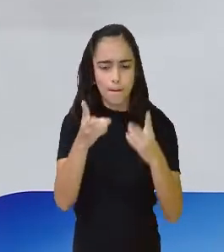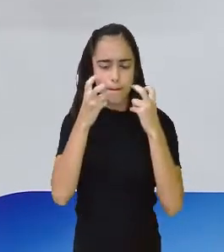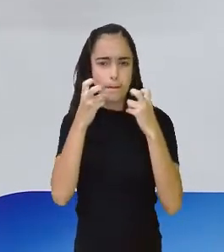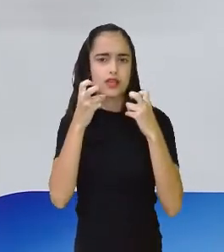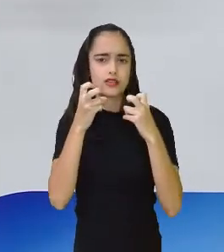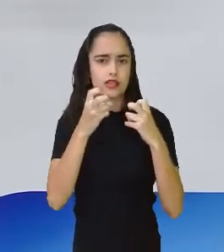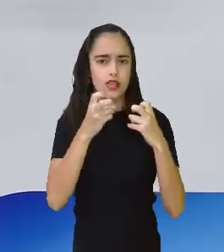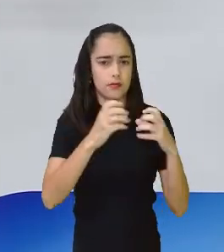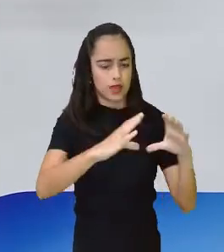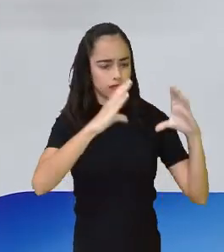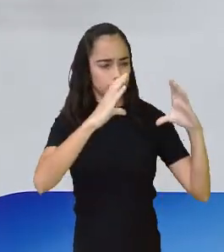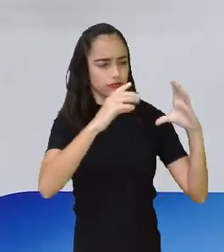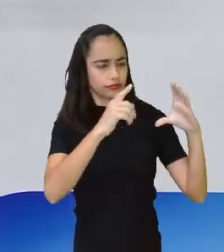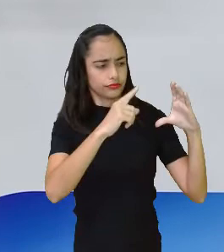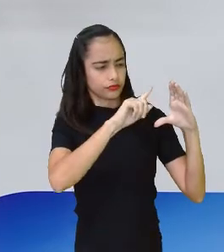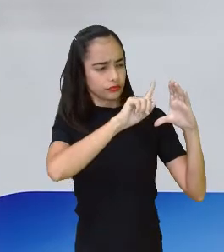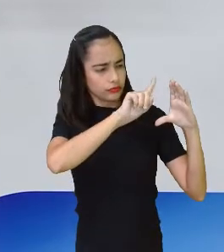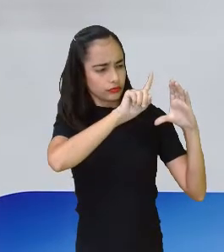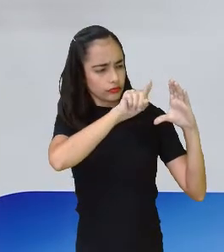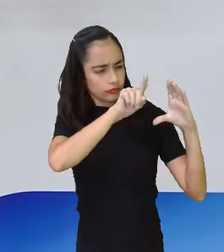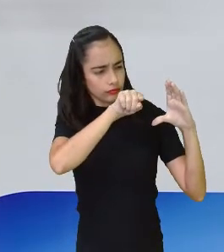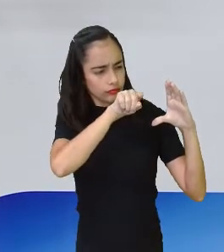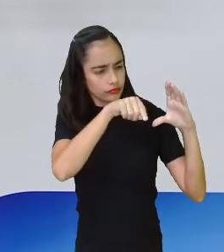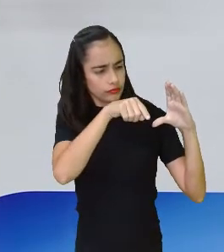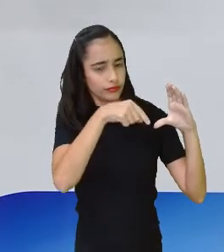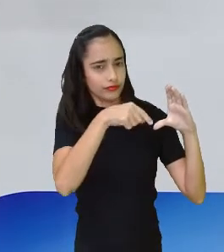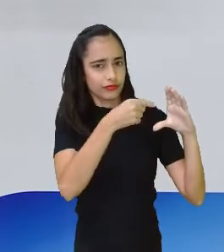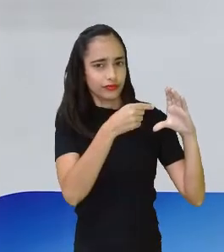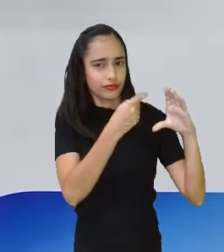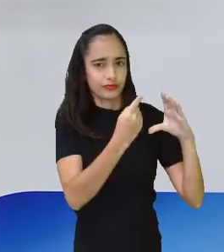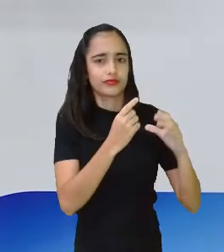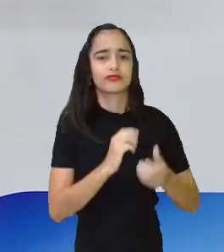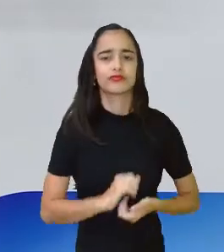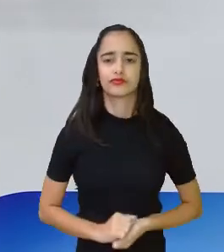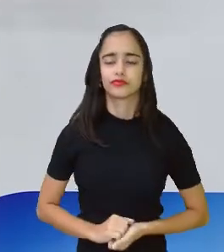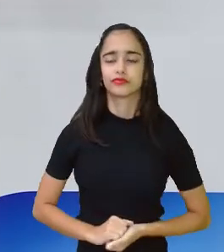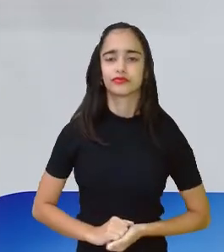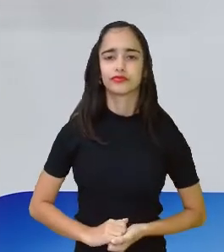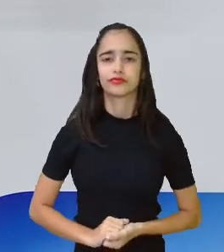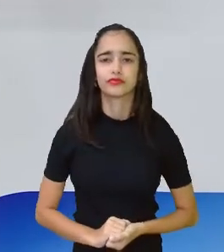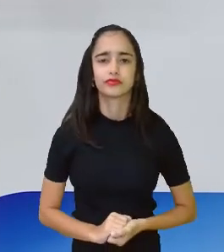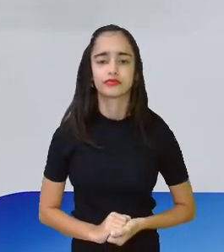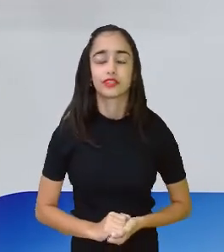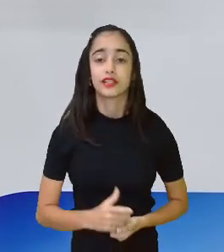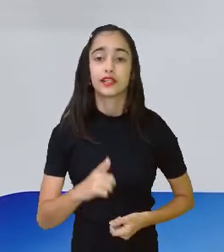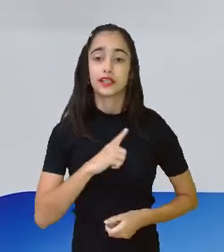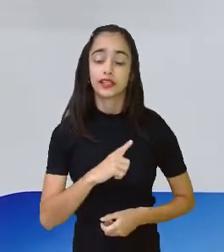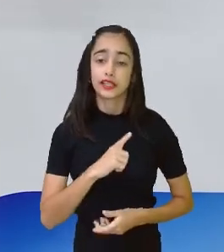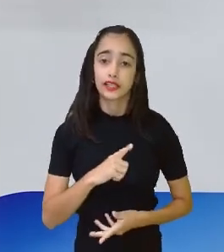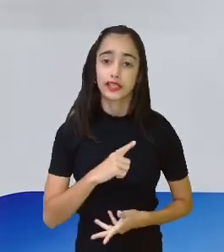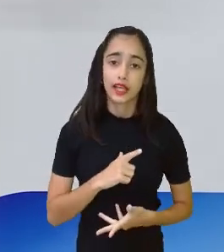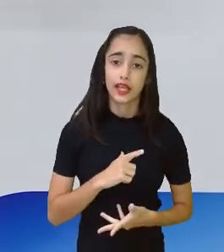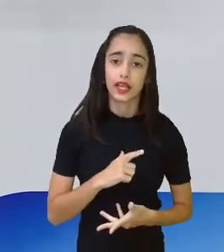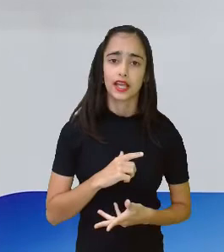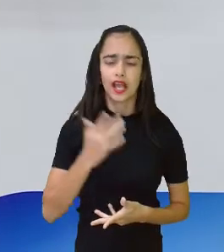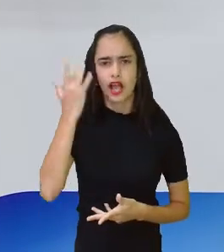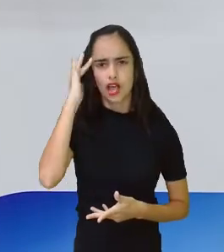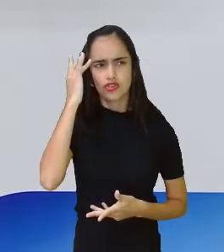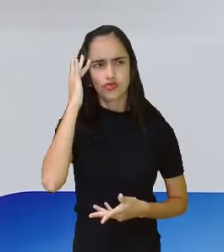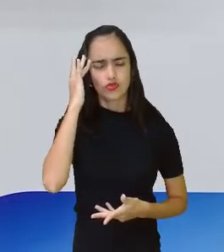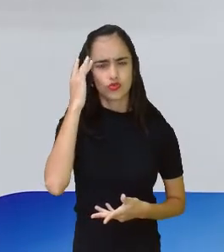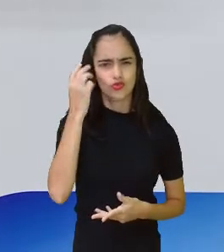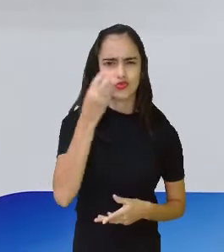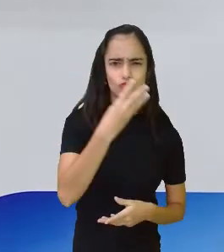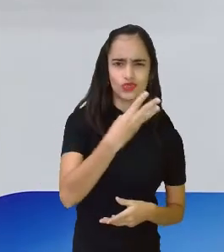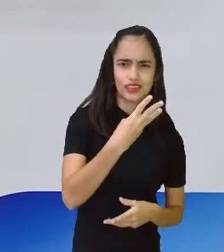depois do ponto. Às vezes é ponto, porque dependendo do país é ponto. Você vai ver que tem, eu acho, 3 casas depois